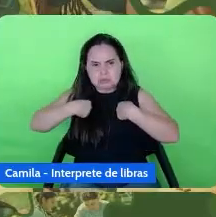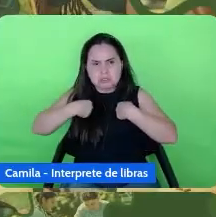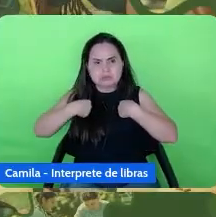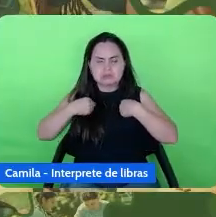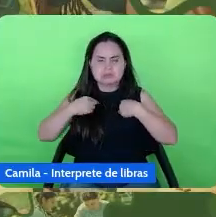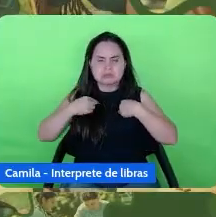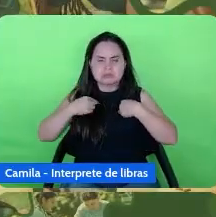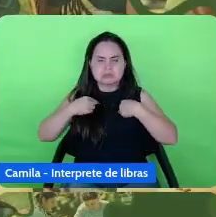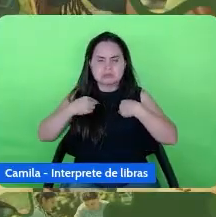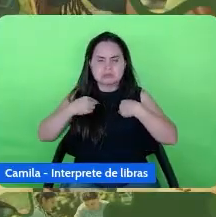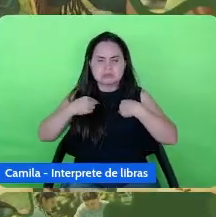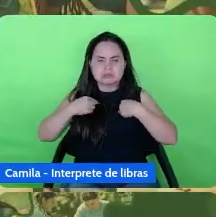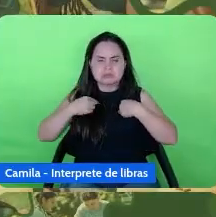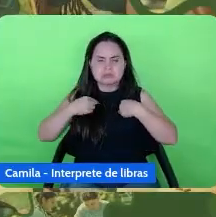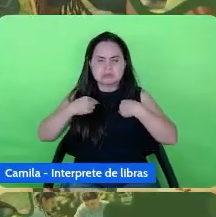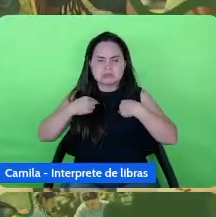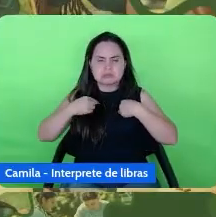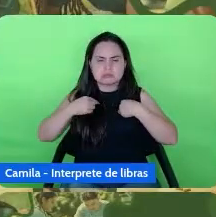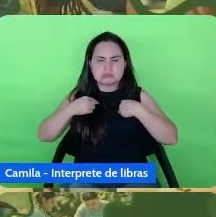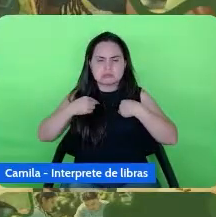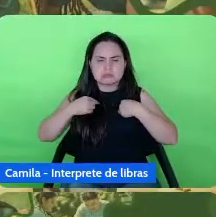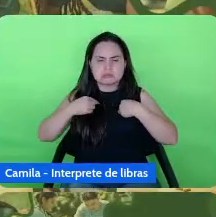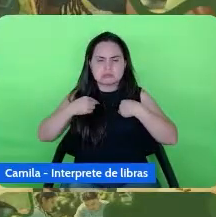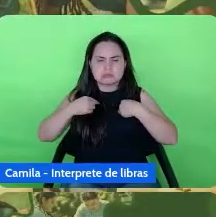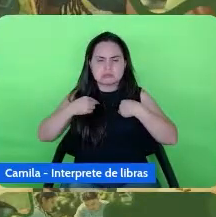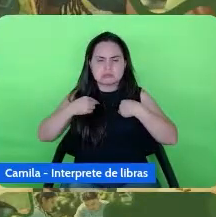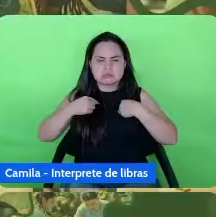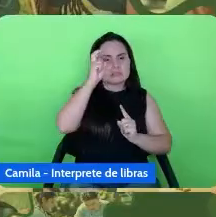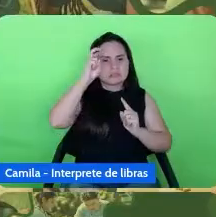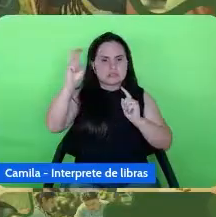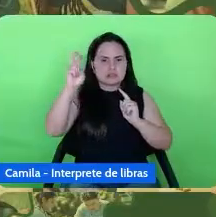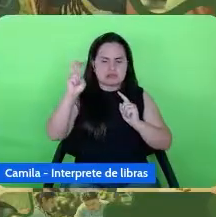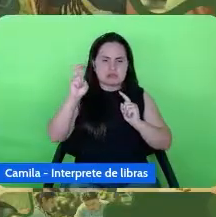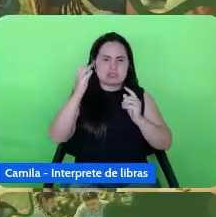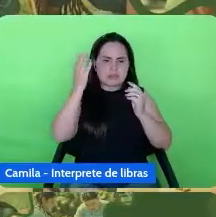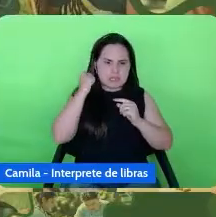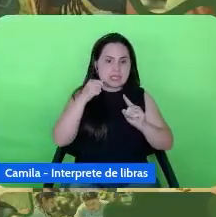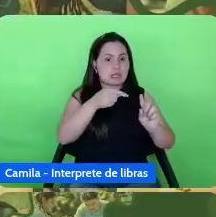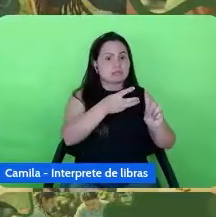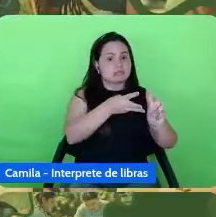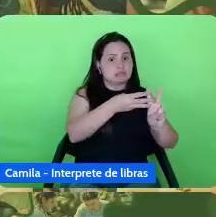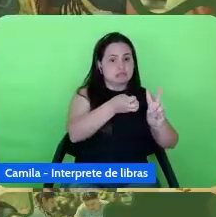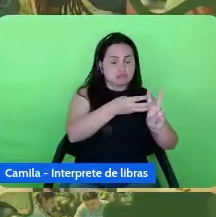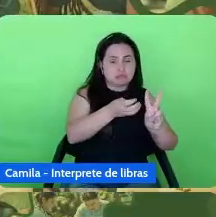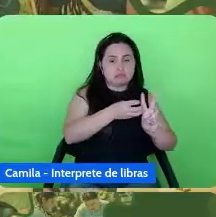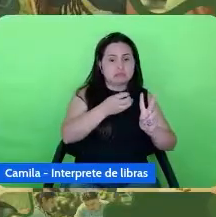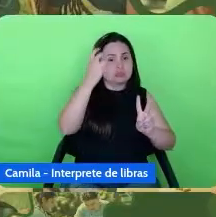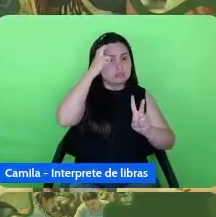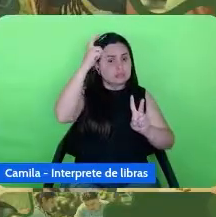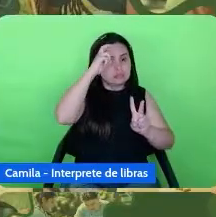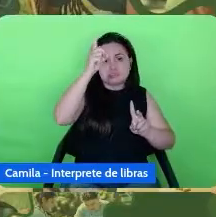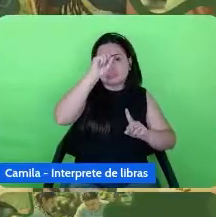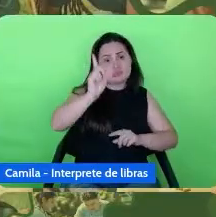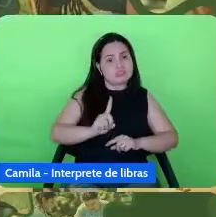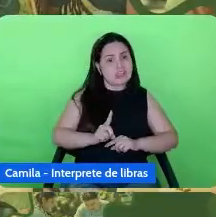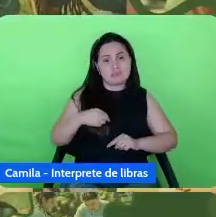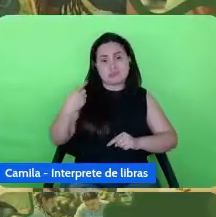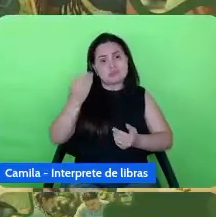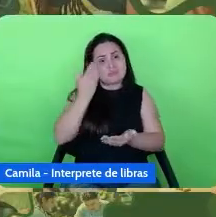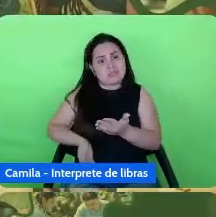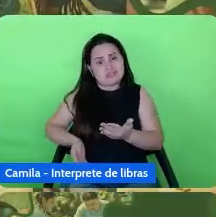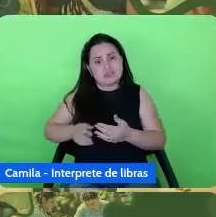mundo hoje é de encontro de saberes. Povos quilombolas têm sabedorias que nós não temos, ou perdemos e